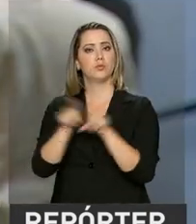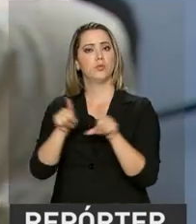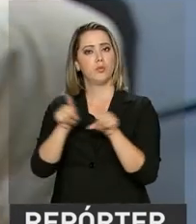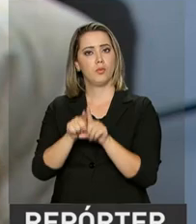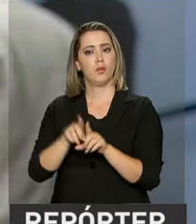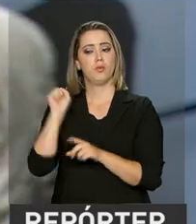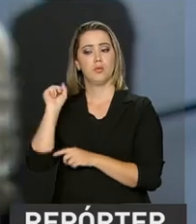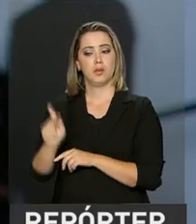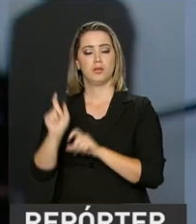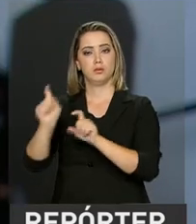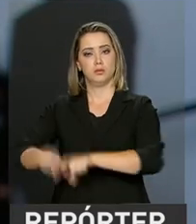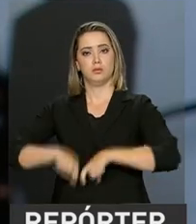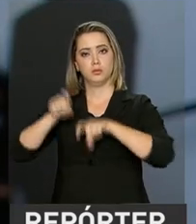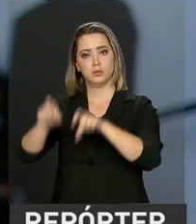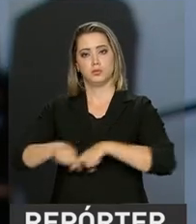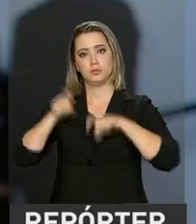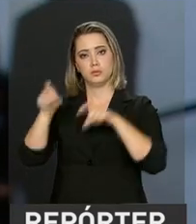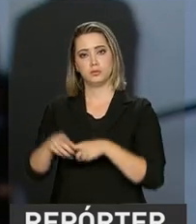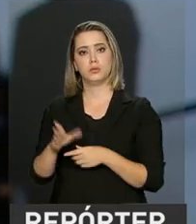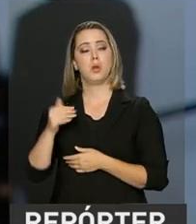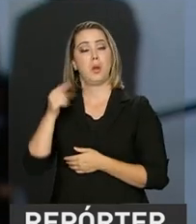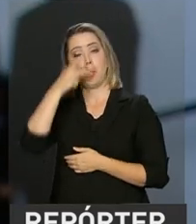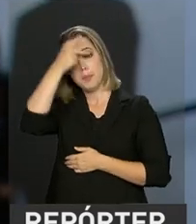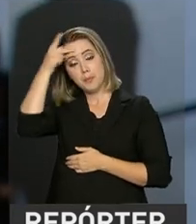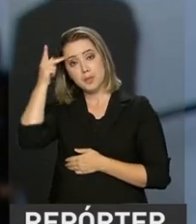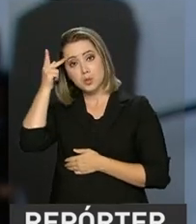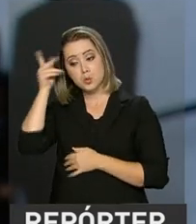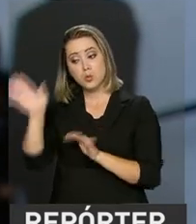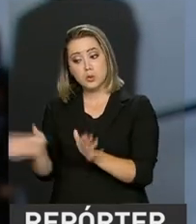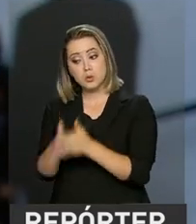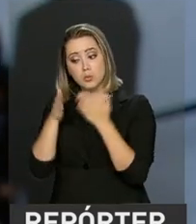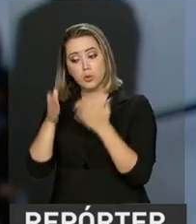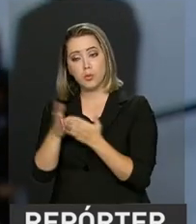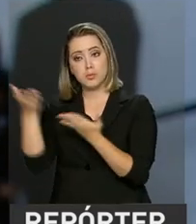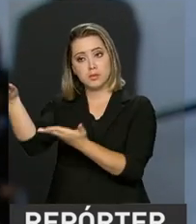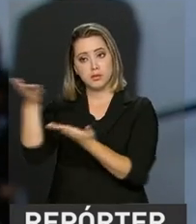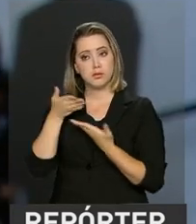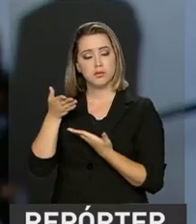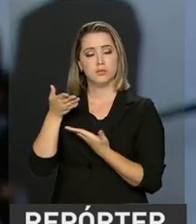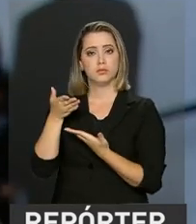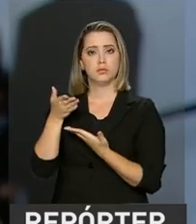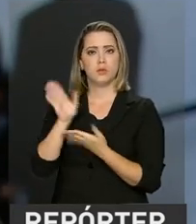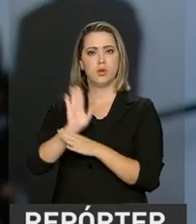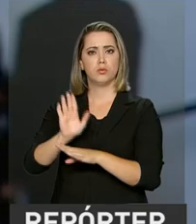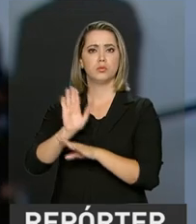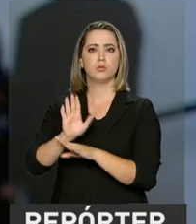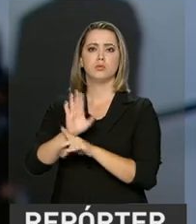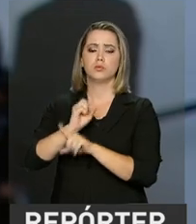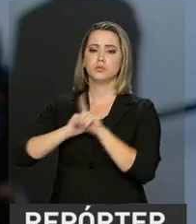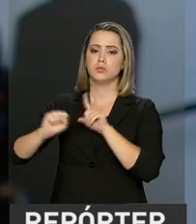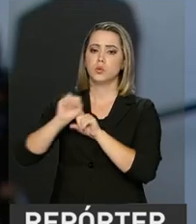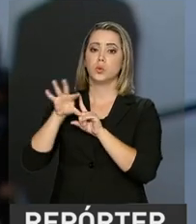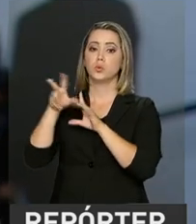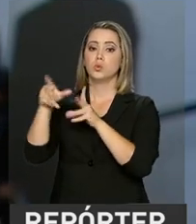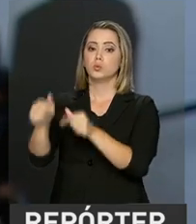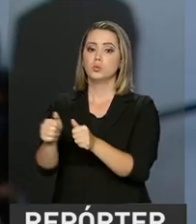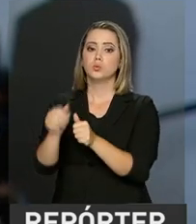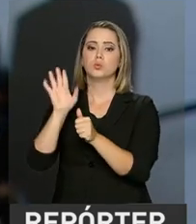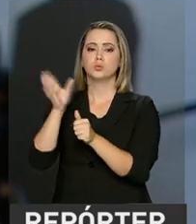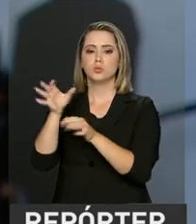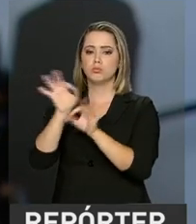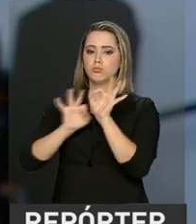rural, que é onde a população mais carente recebe aquilo como um auxílio social, tudo isso